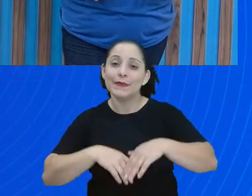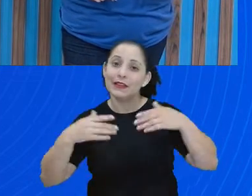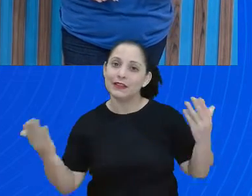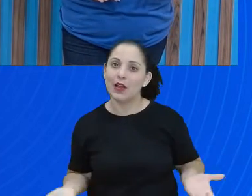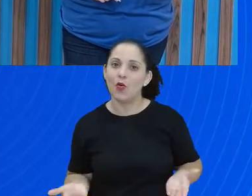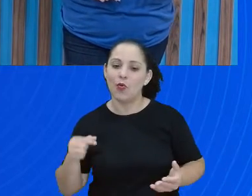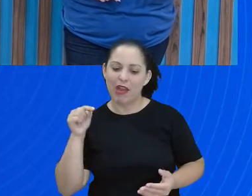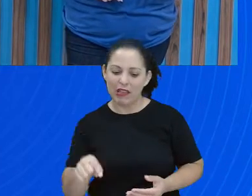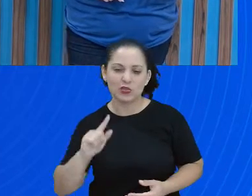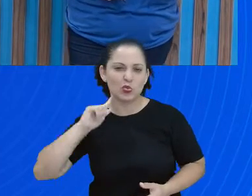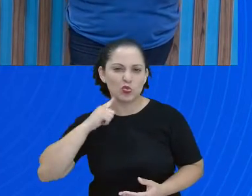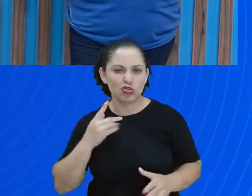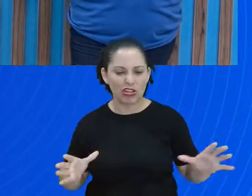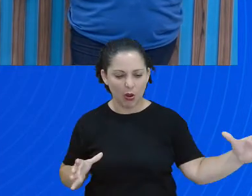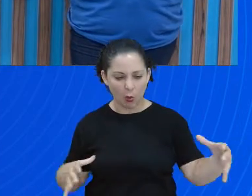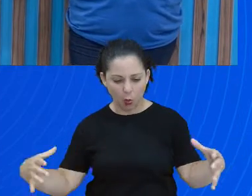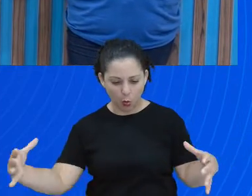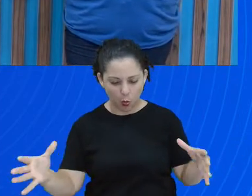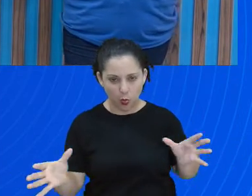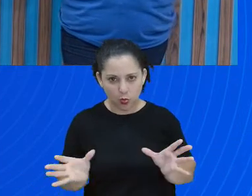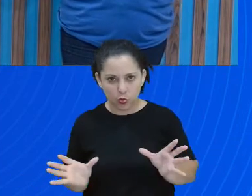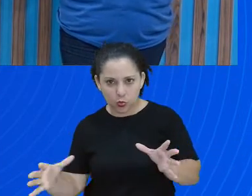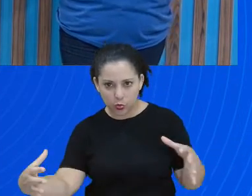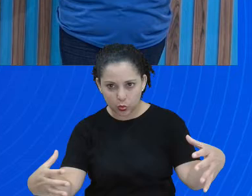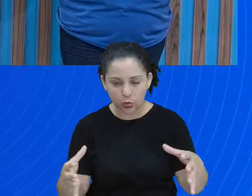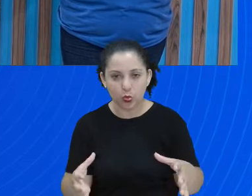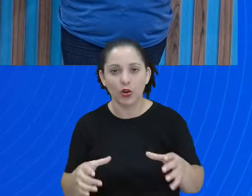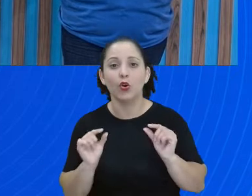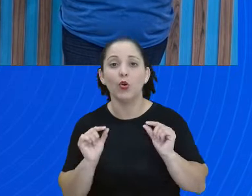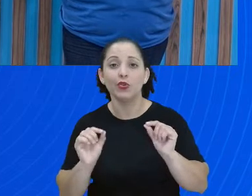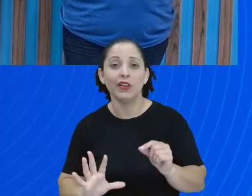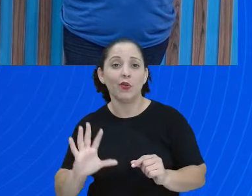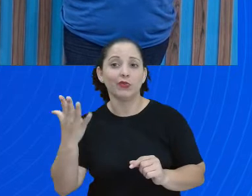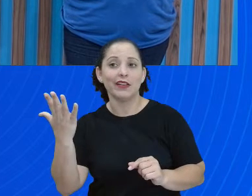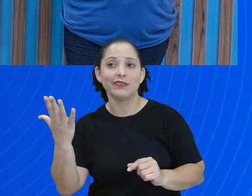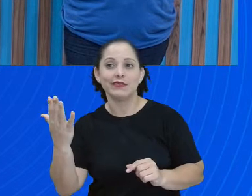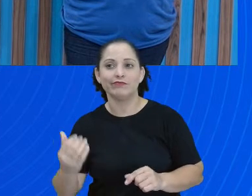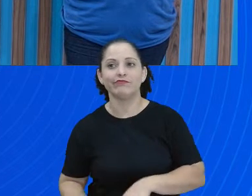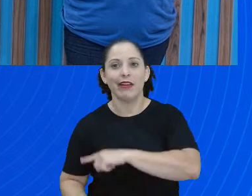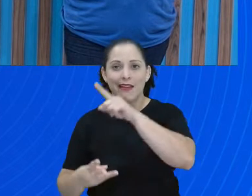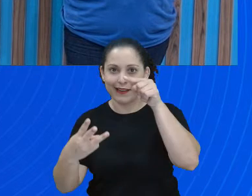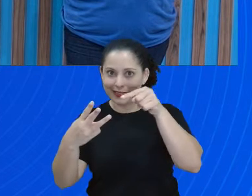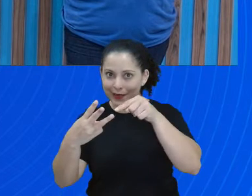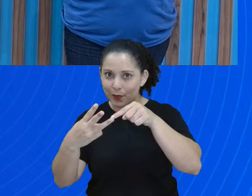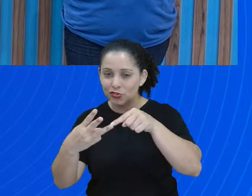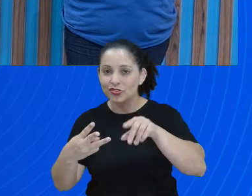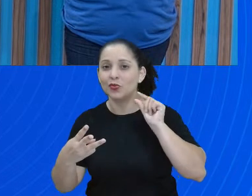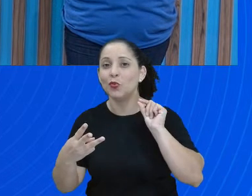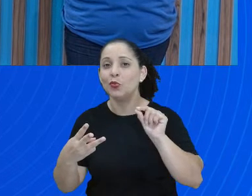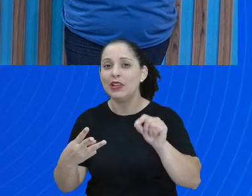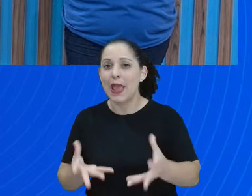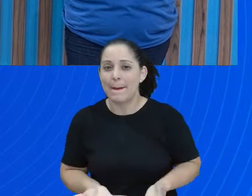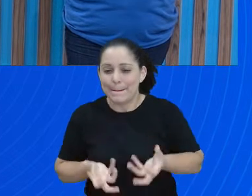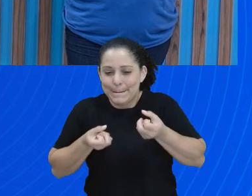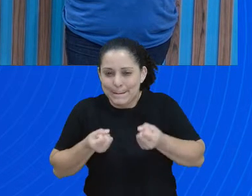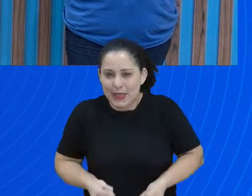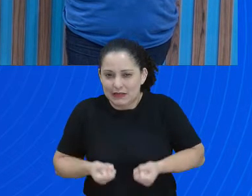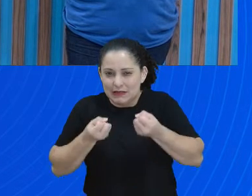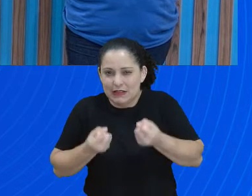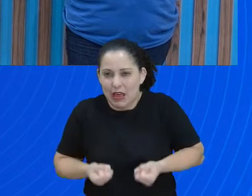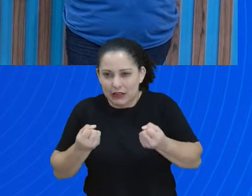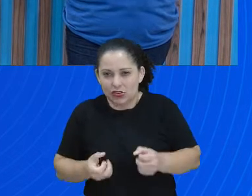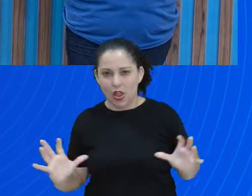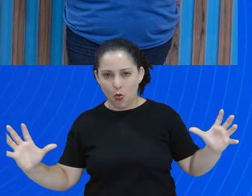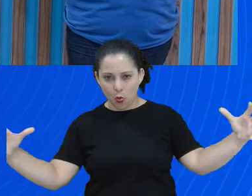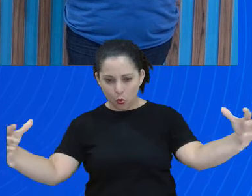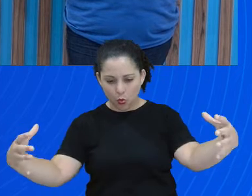essas impurezas, depois da floculação, elas são mais pesadas, né? Elas ficam pesadinhas, mais